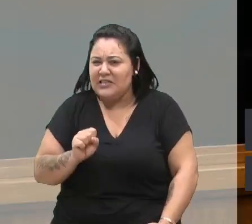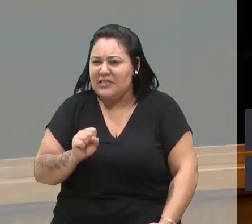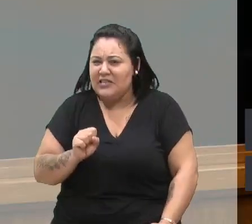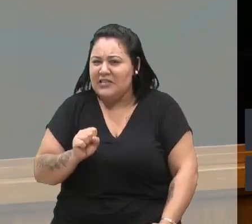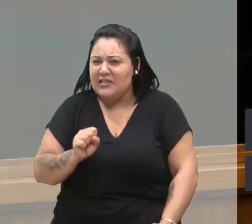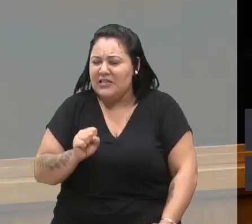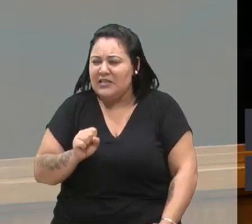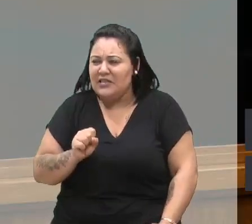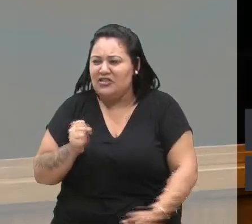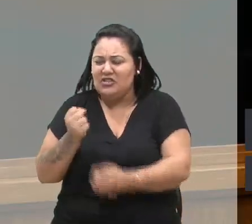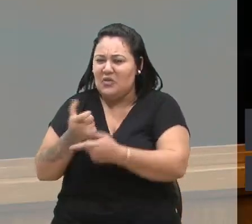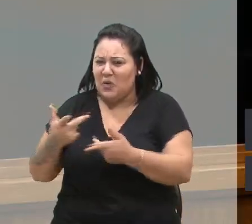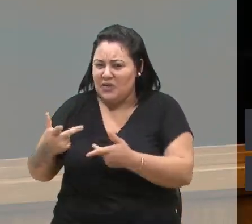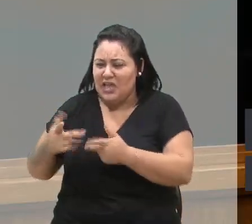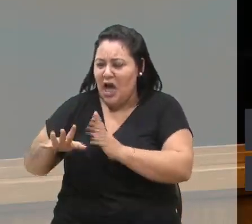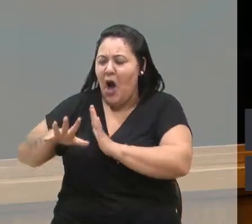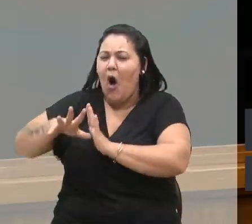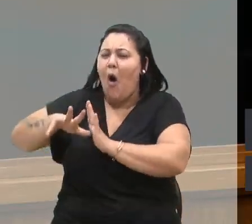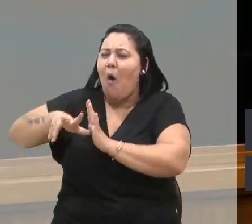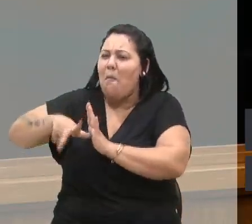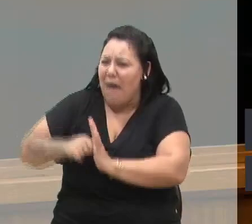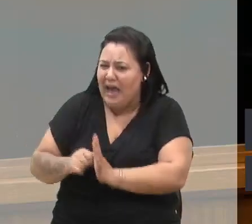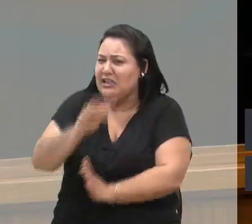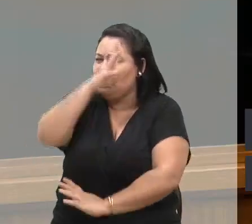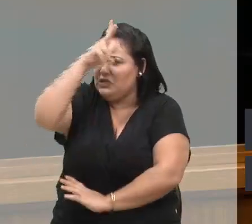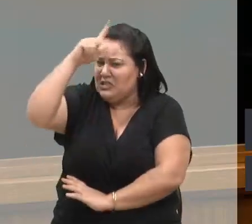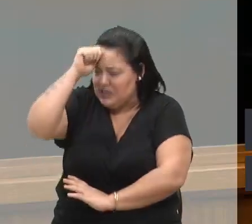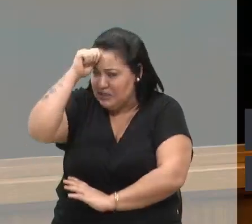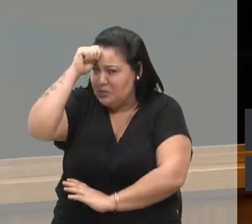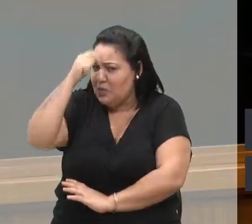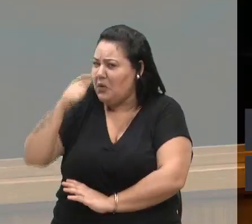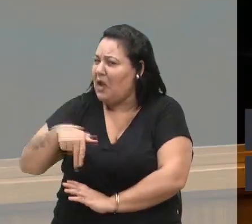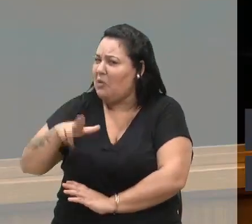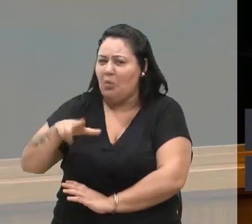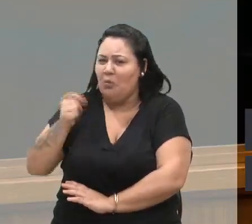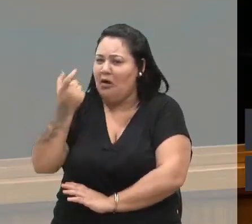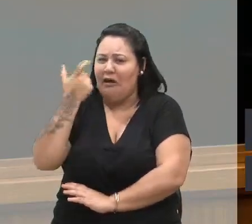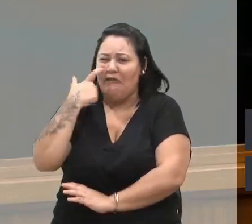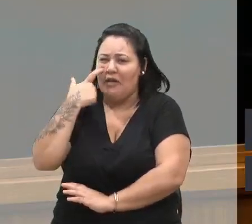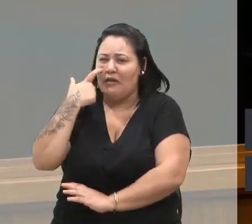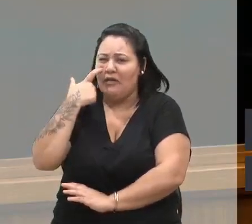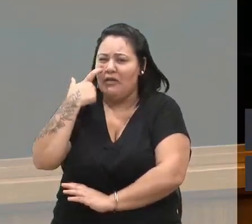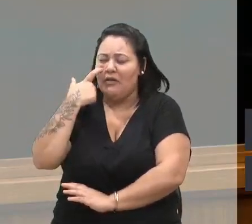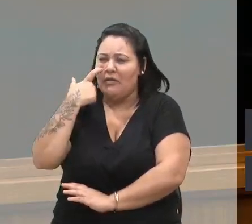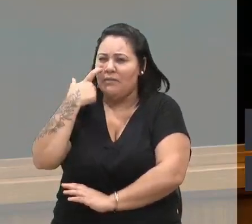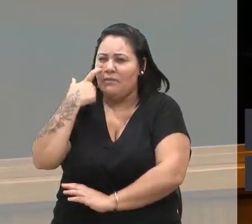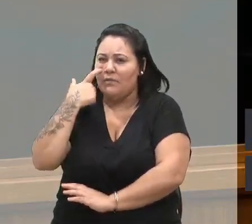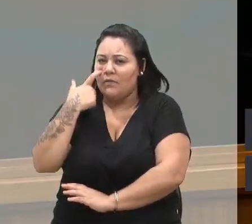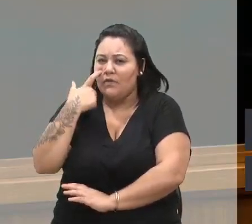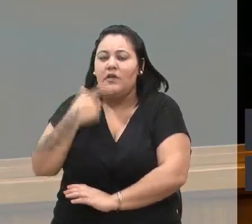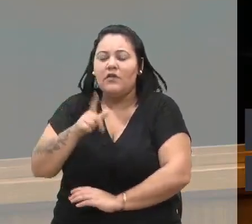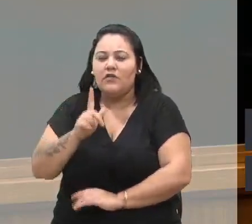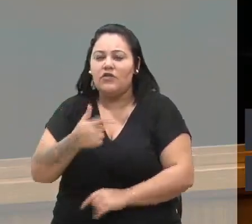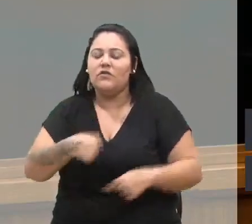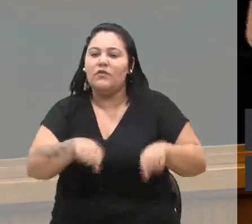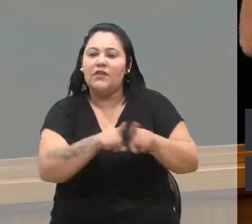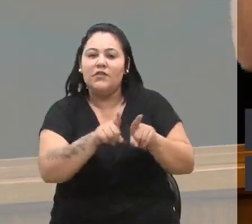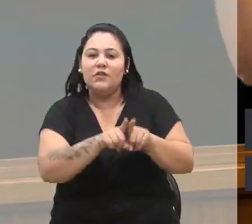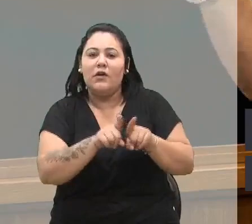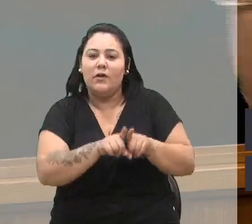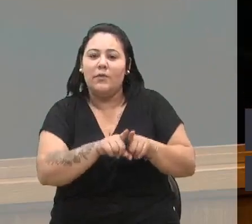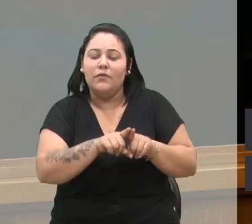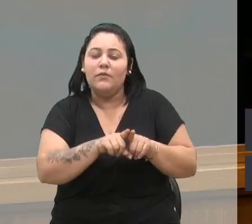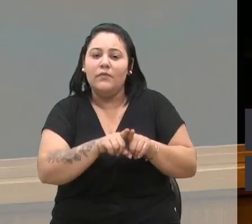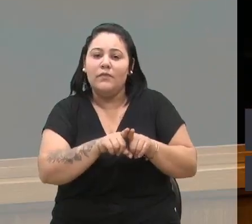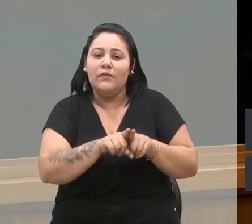que eu nunca havia visto em situação alguma. E muito mais, eu já falei isso no plenário e